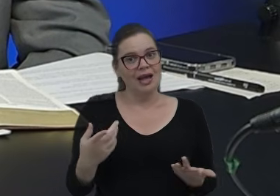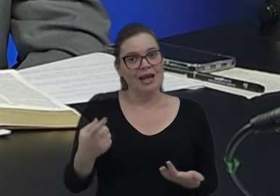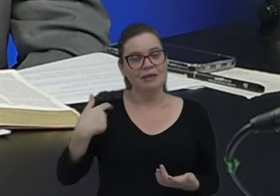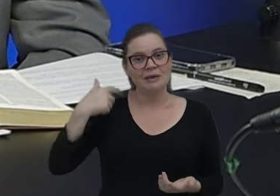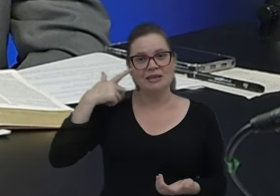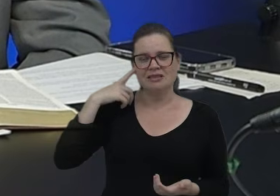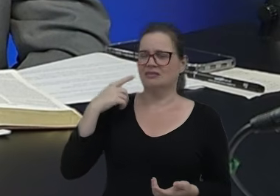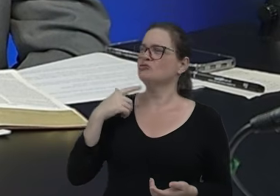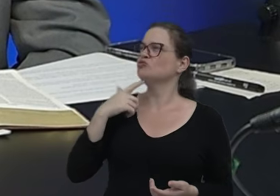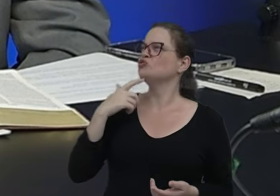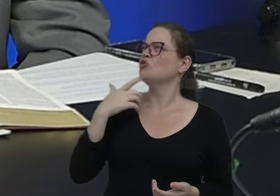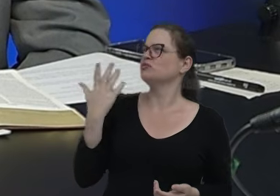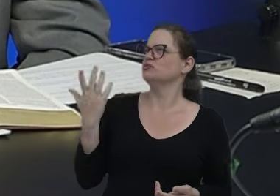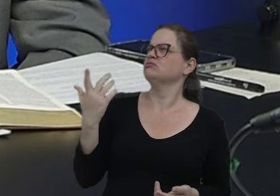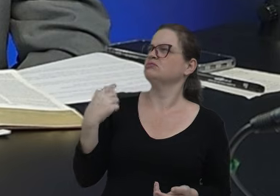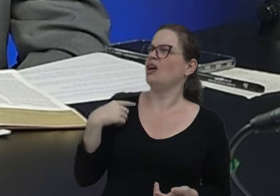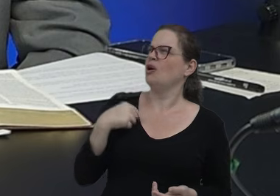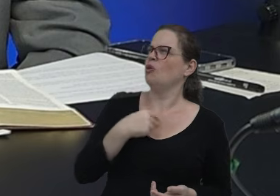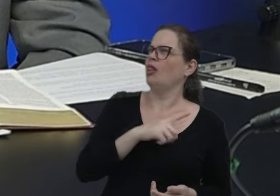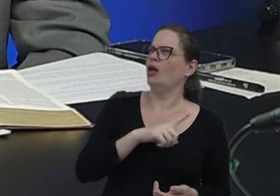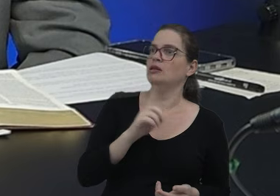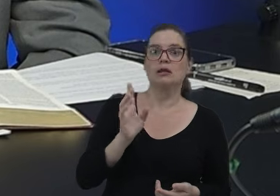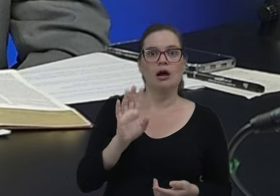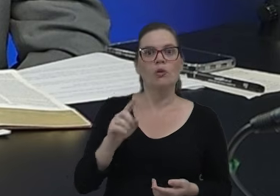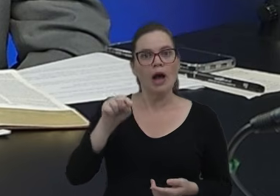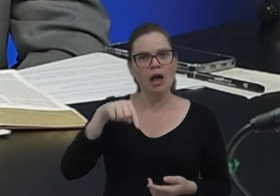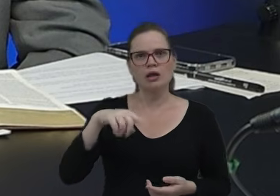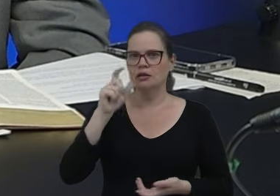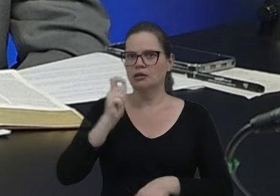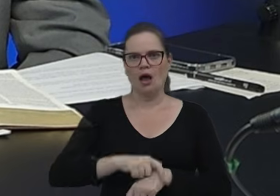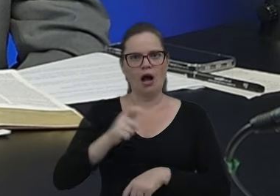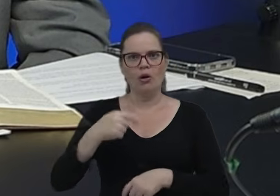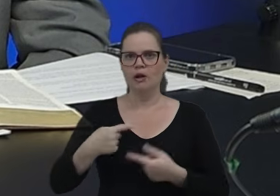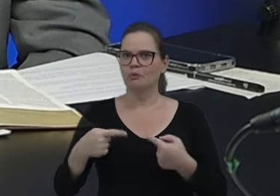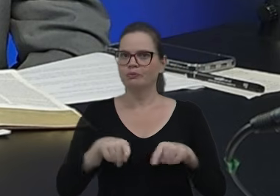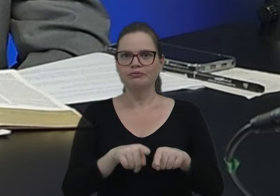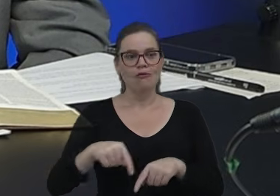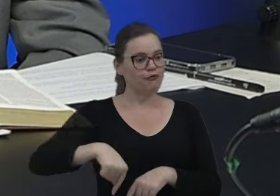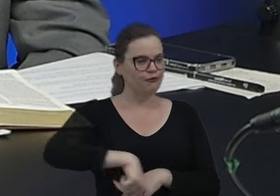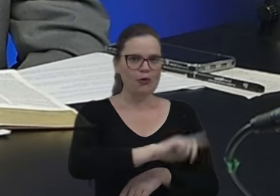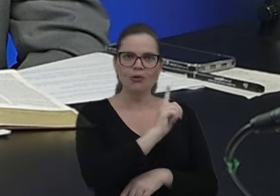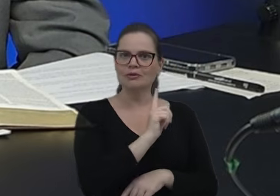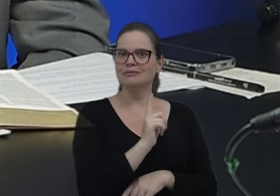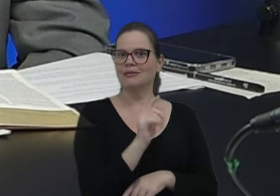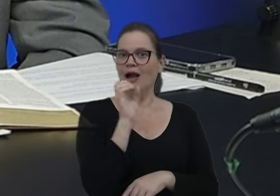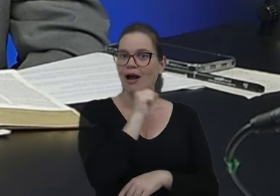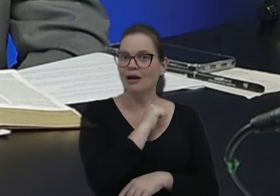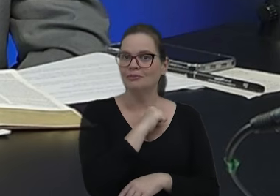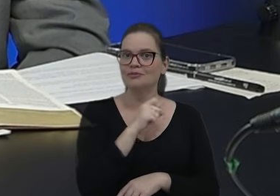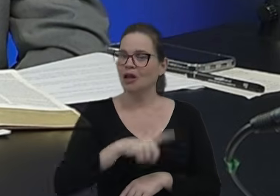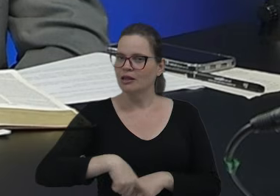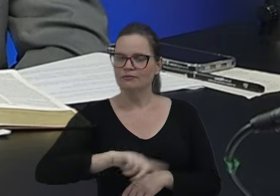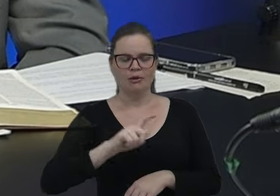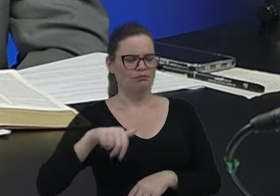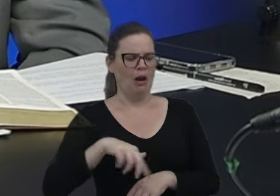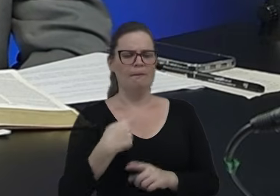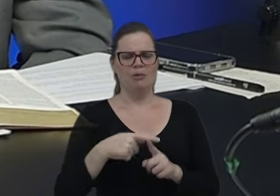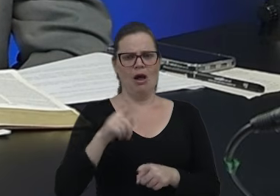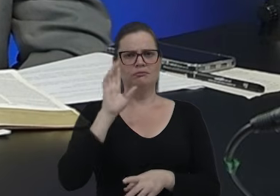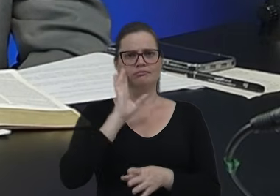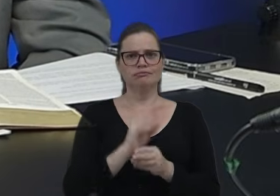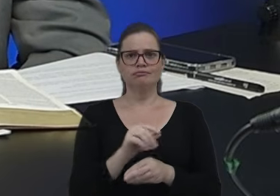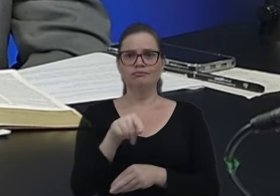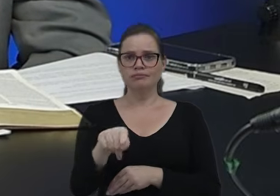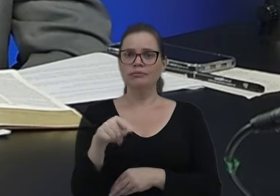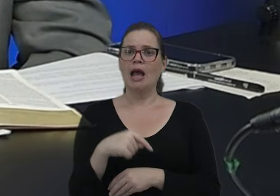aquilo que o Senhor estava falando com ele, mas não. O Espírito Santo, na sua onisciência, na sua sabedoria, que sabia que lá havia